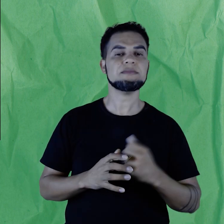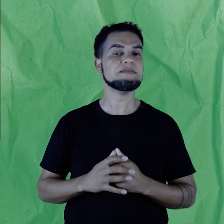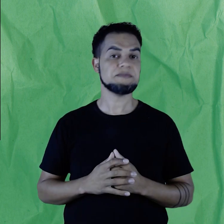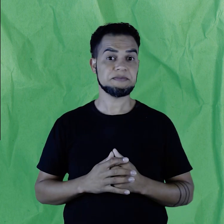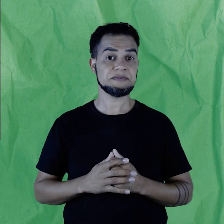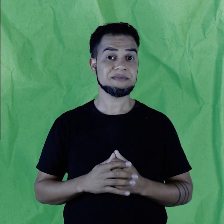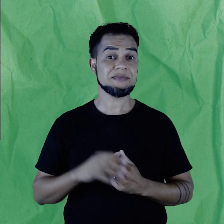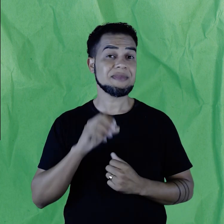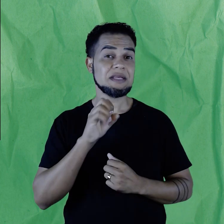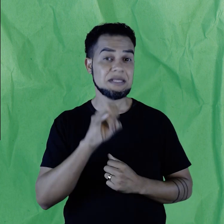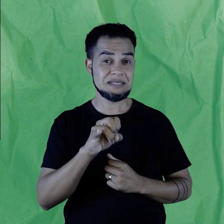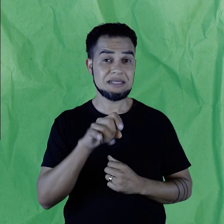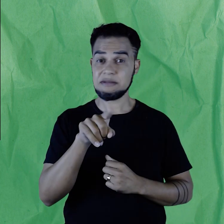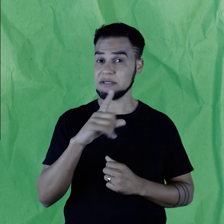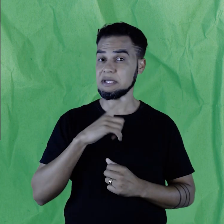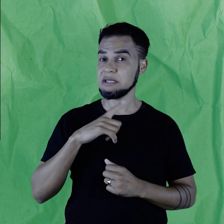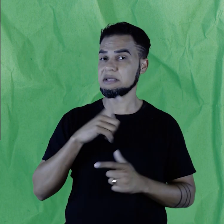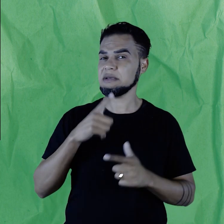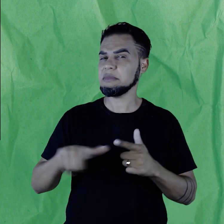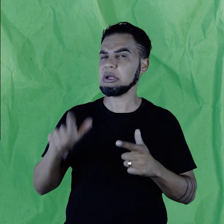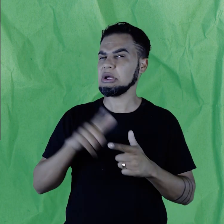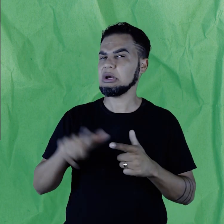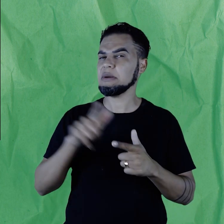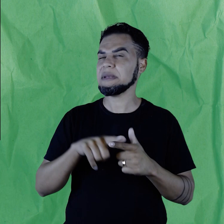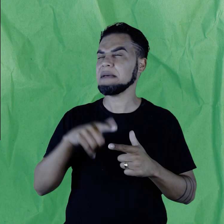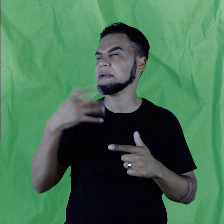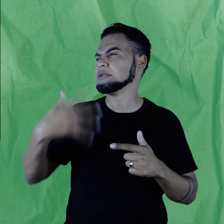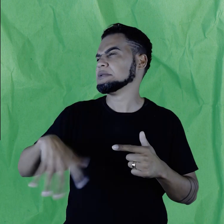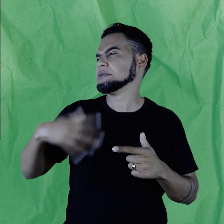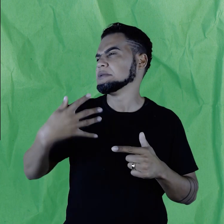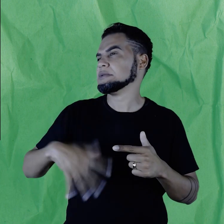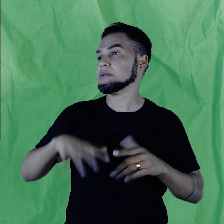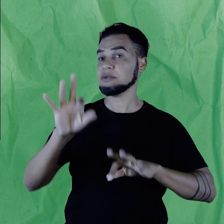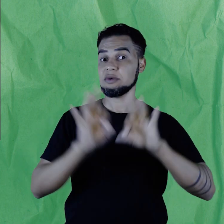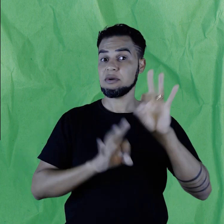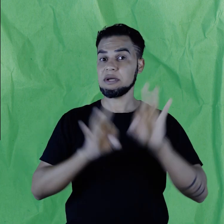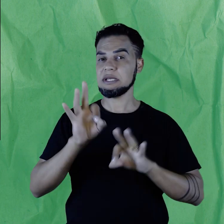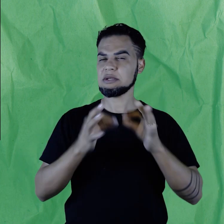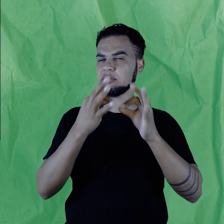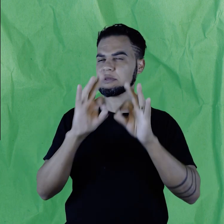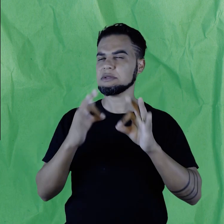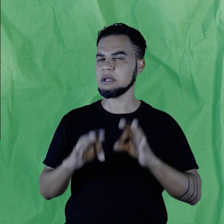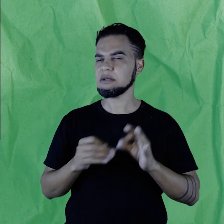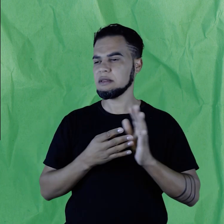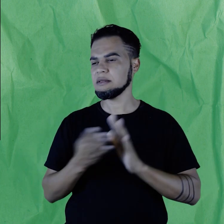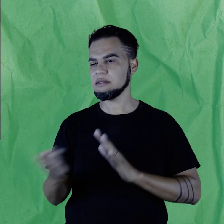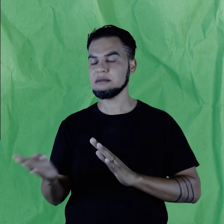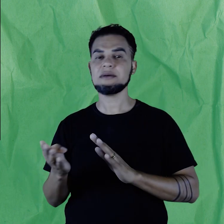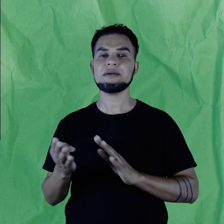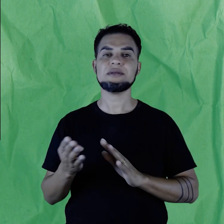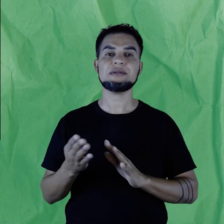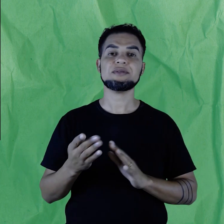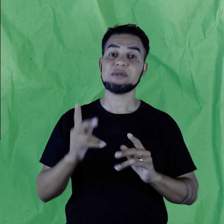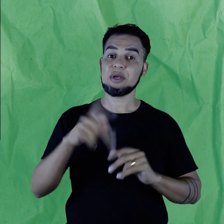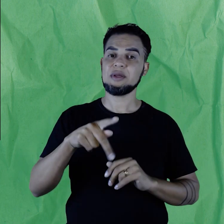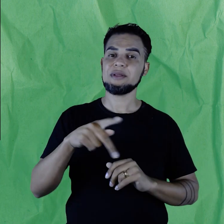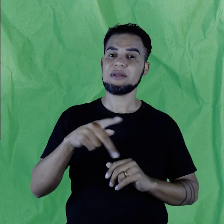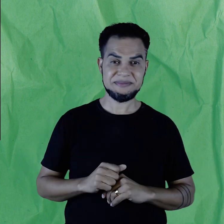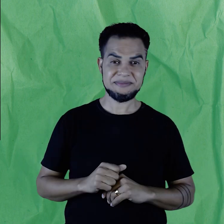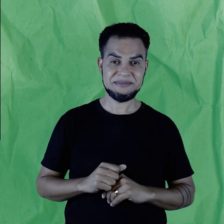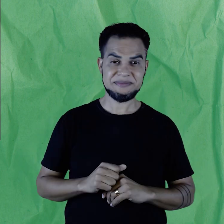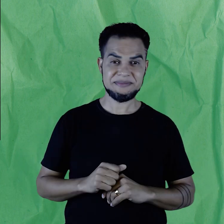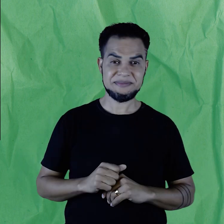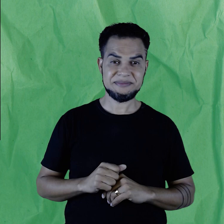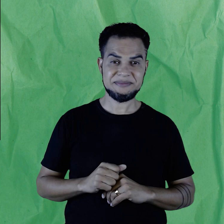1. Já se você tem problemas seríssimos de organização sintática e muitos desvios, a sua nota será outra.